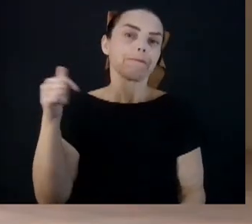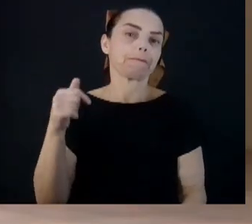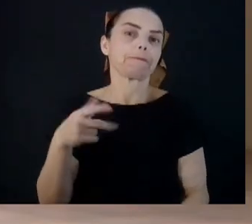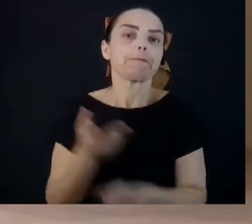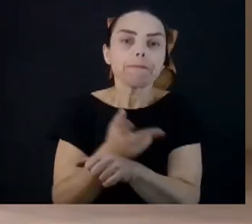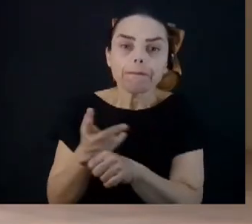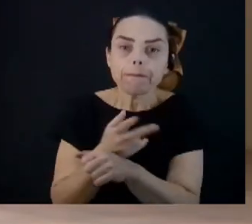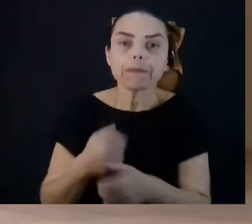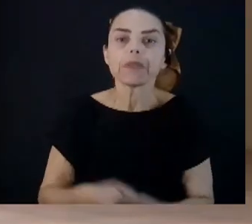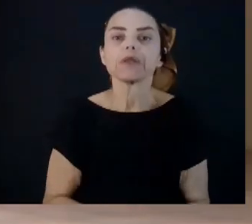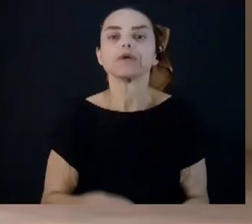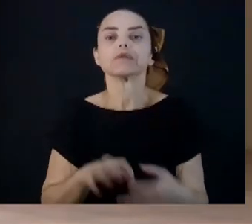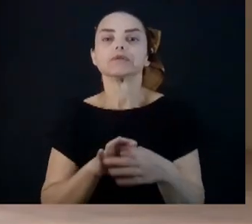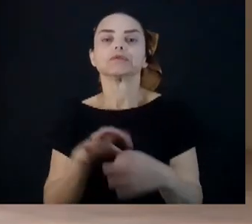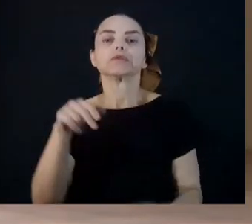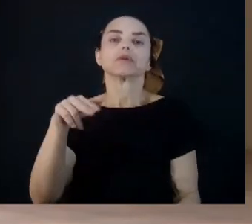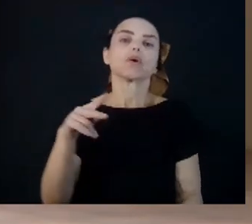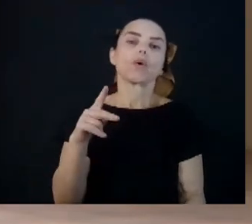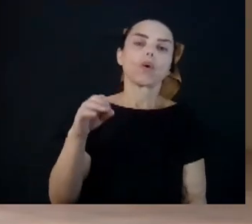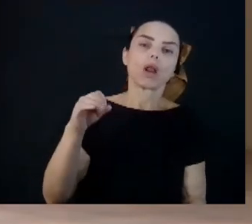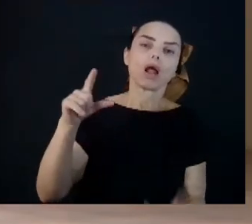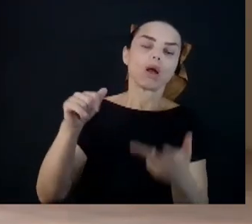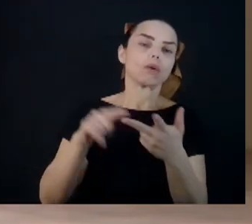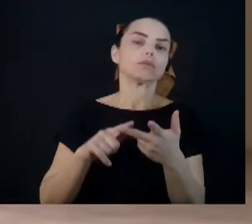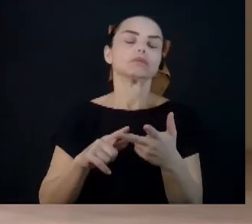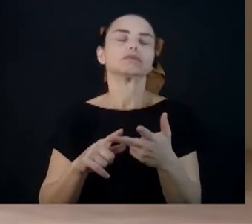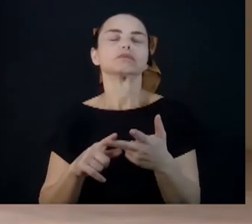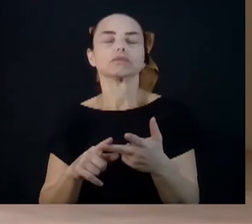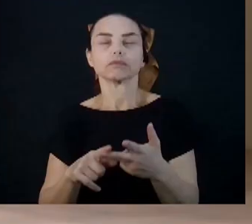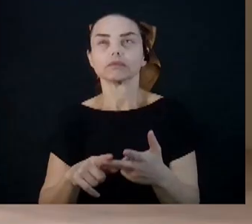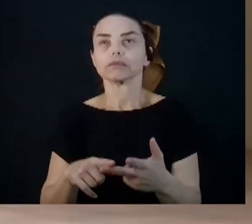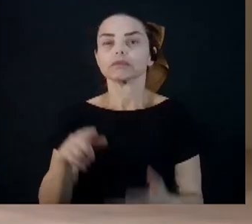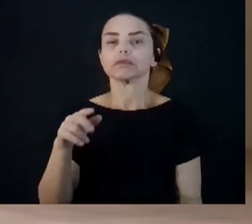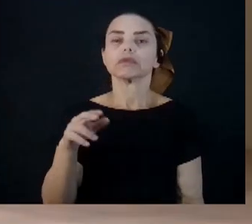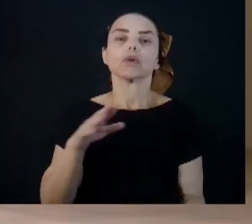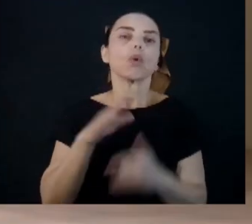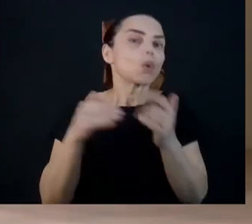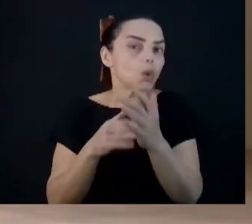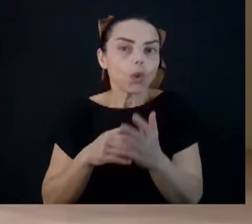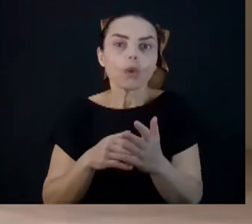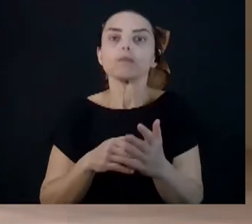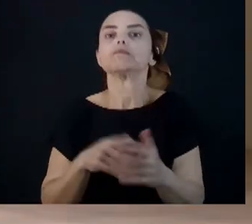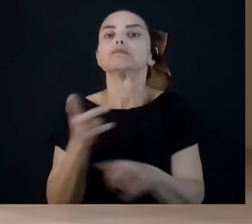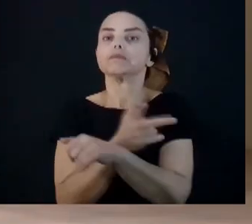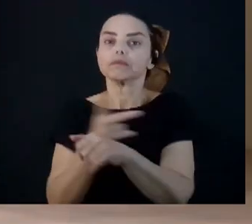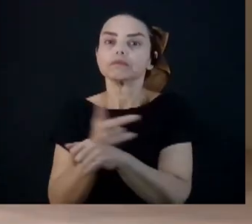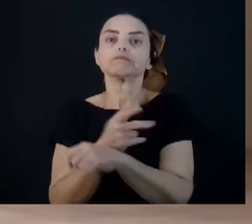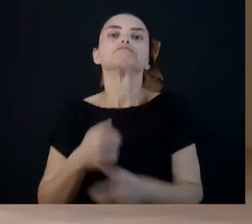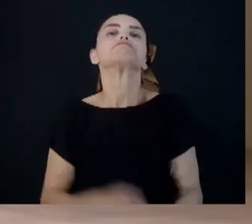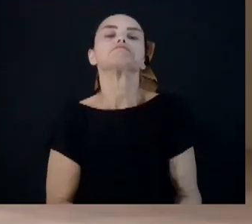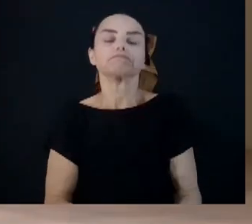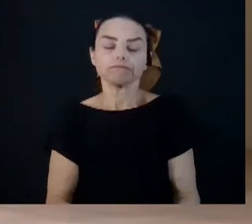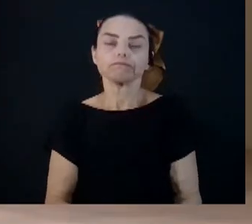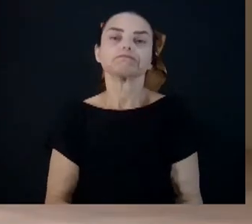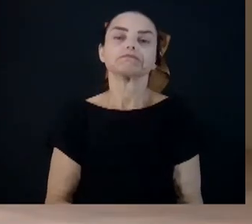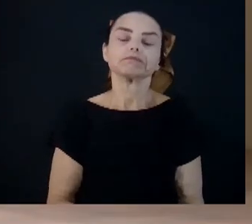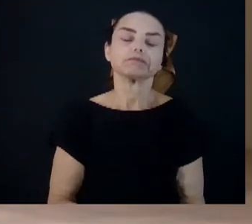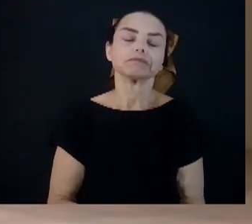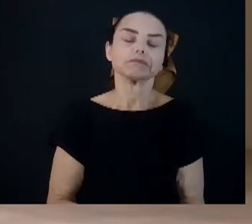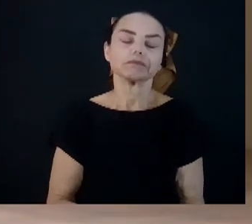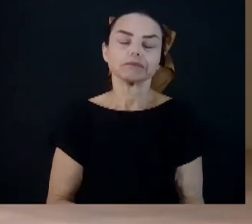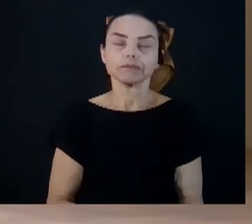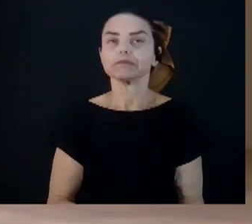seu Nicolau Krembel, seu Samuel Krembel, seu Hans Steffen, foram e procuraram na